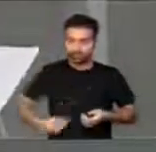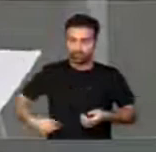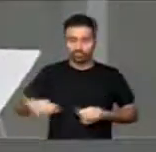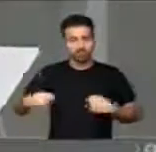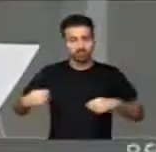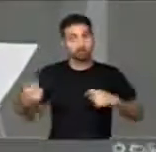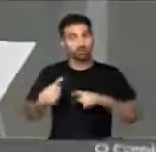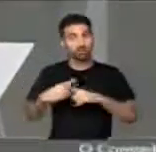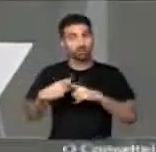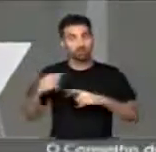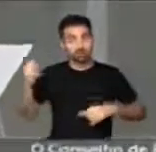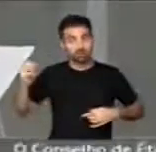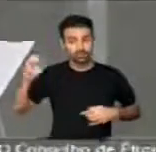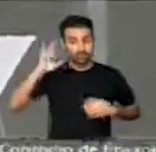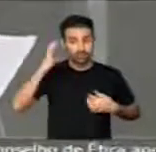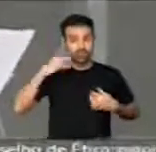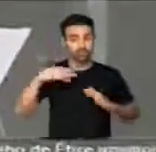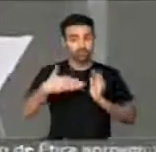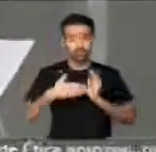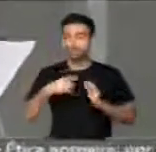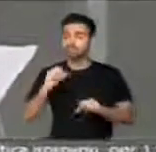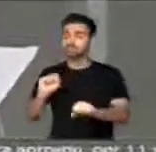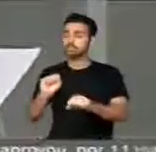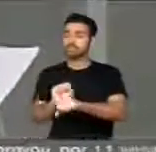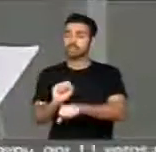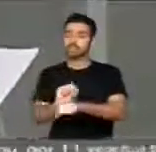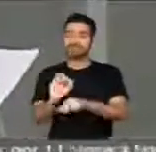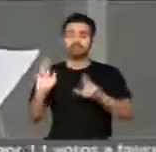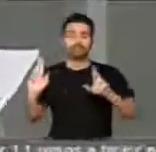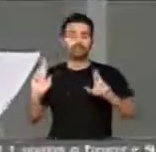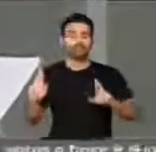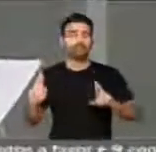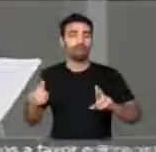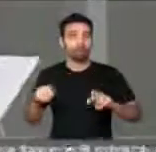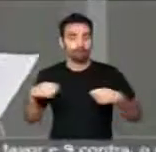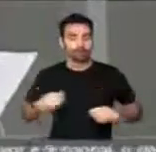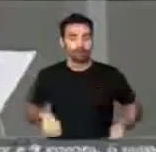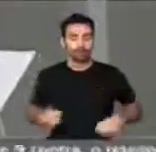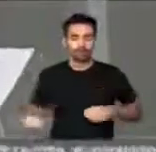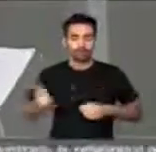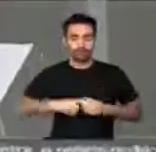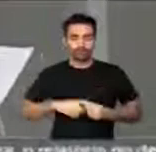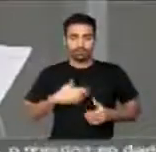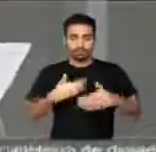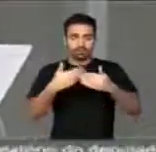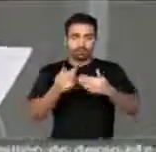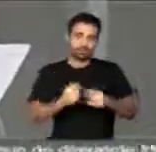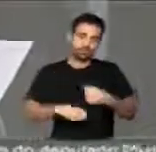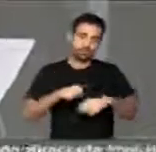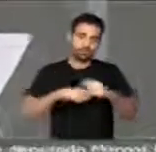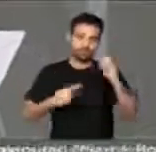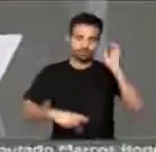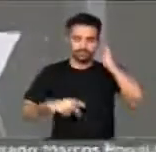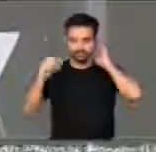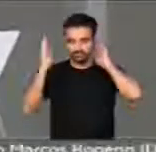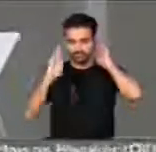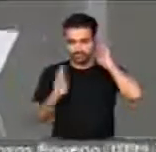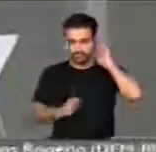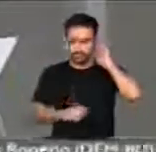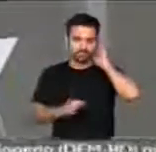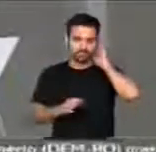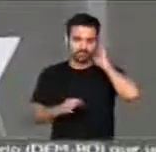que a solução por todos esperada passa necessariamente pela recuperação do crescimento econômico do país e não